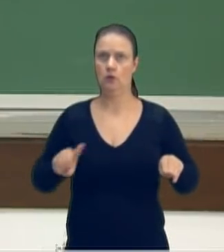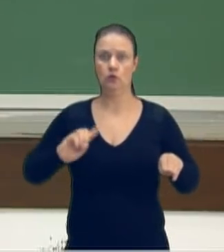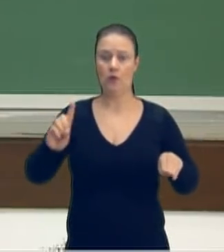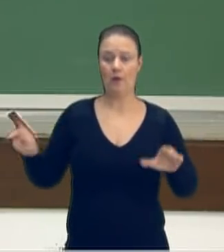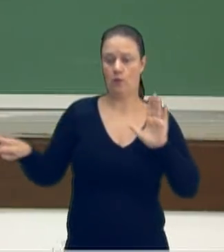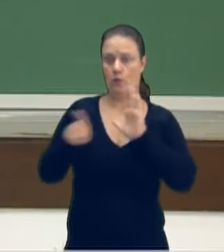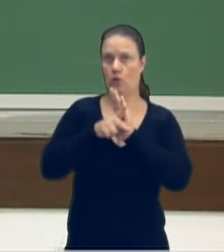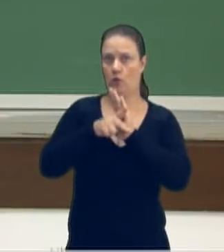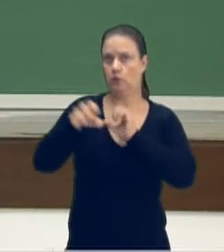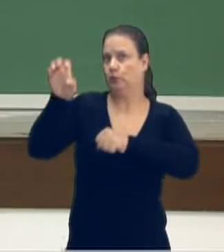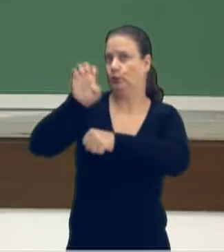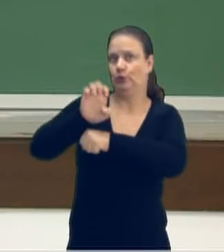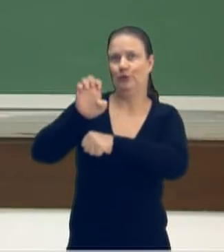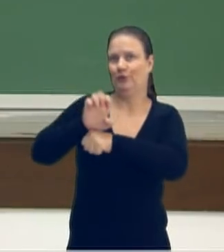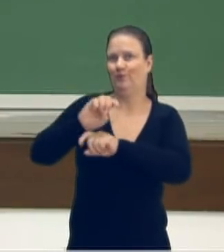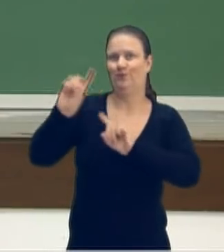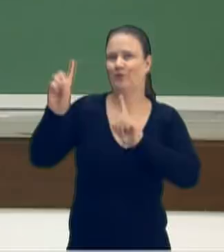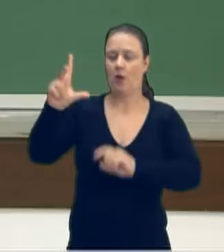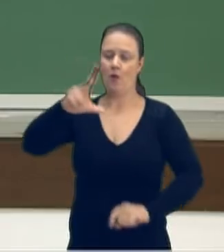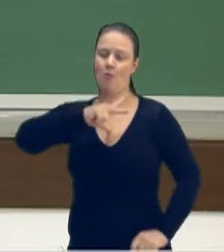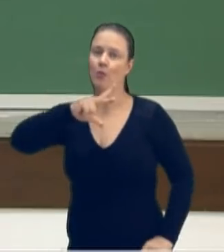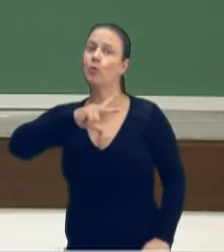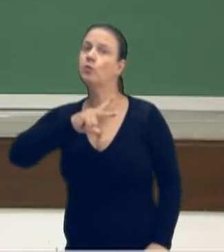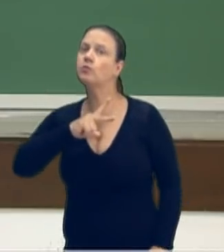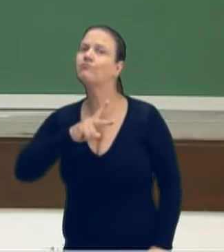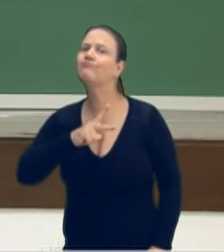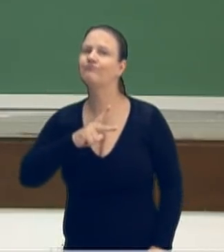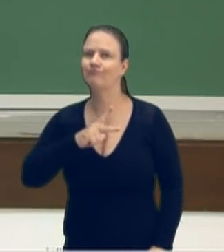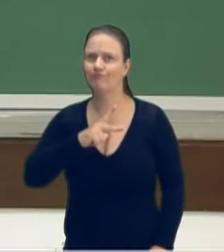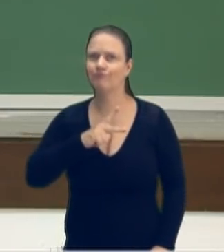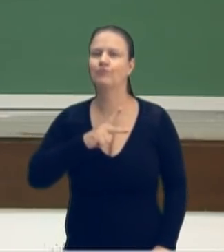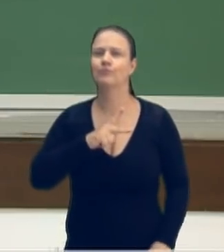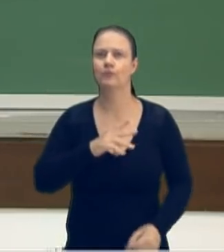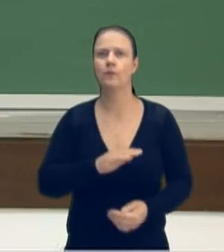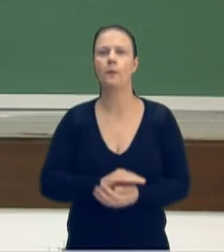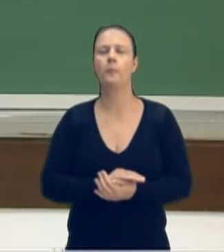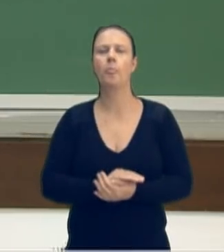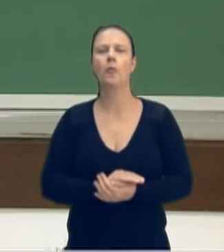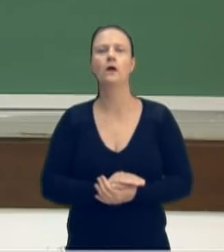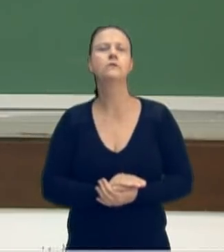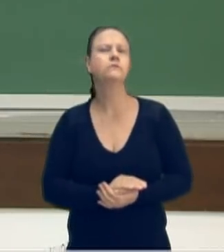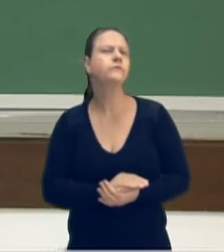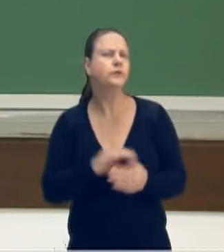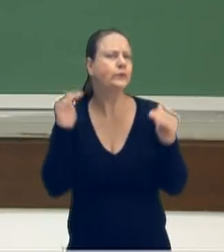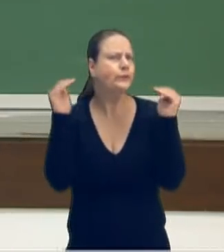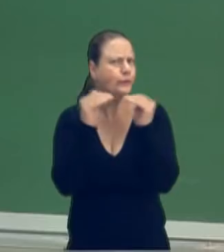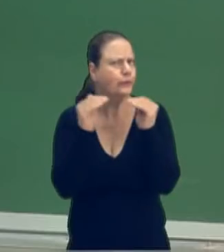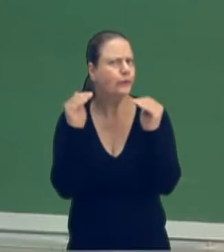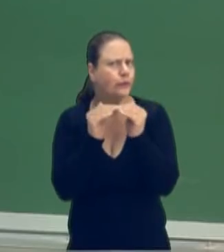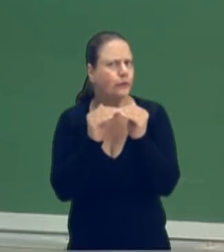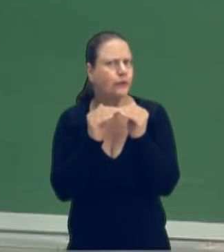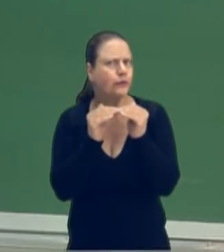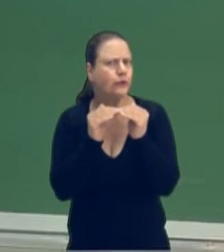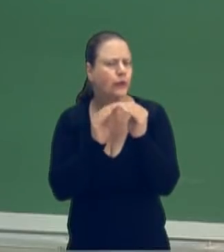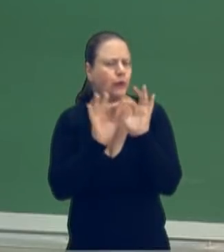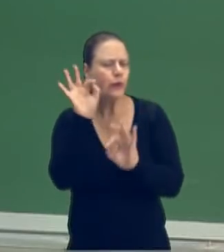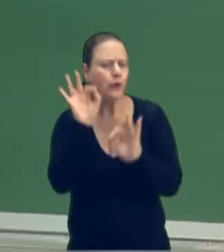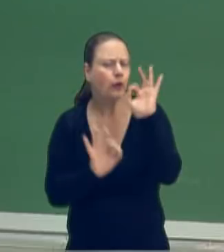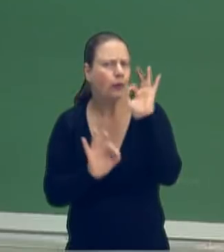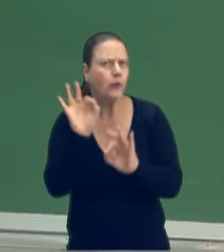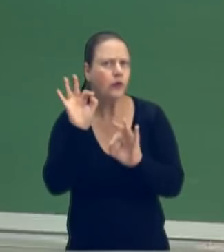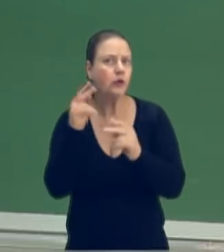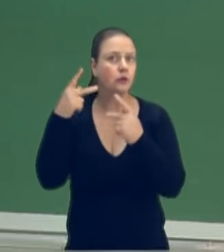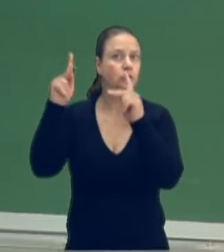Estado, ele é um museu particular, né? Enfim, você concorda com a ideia de que as peças